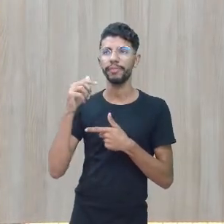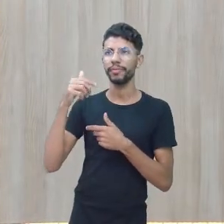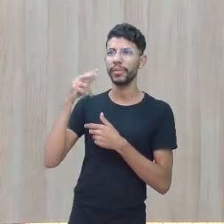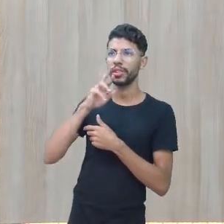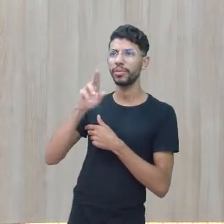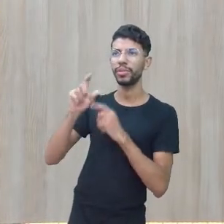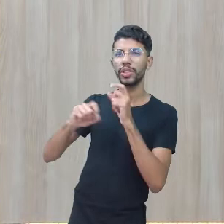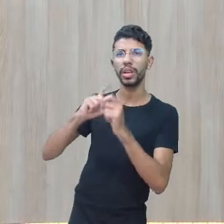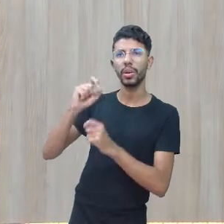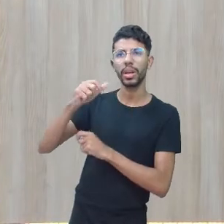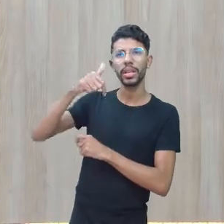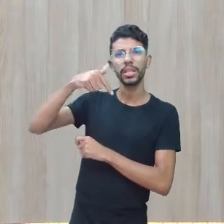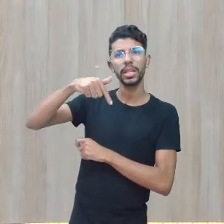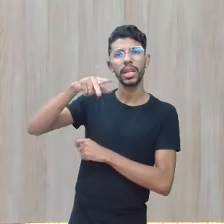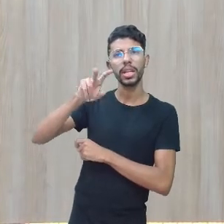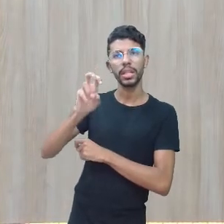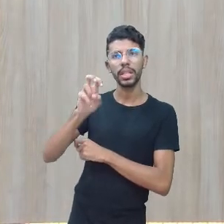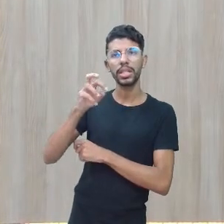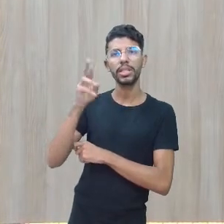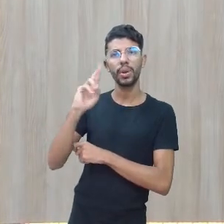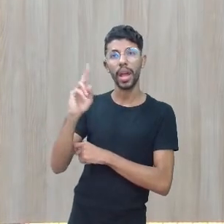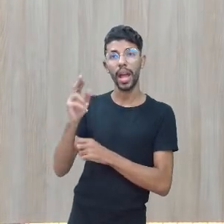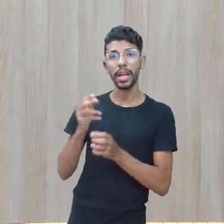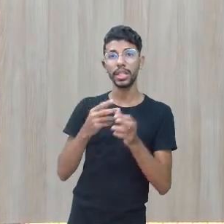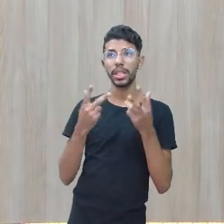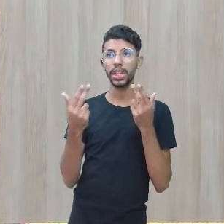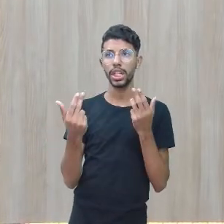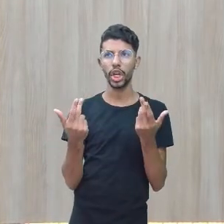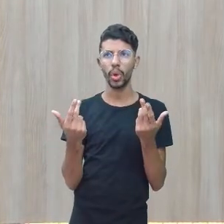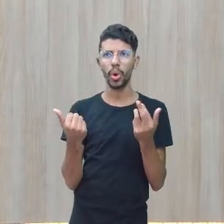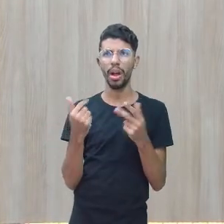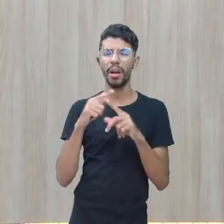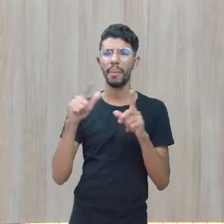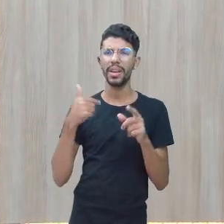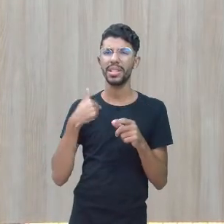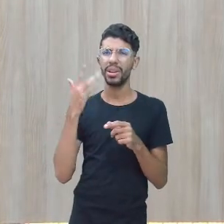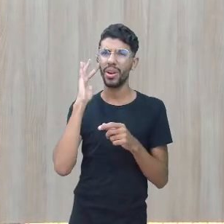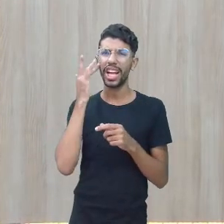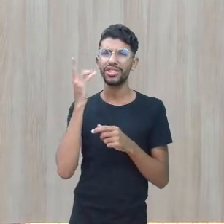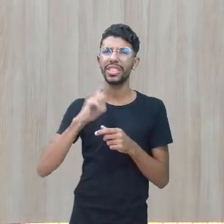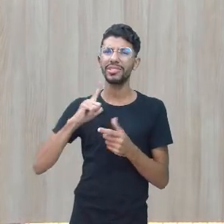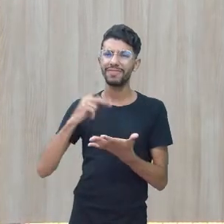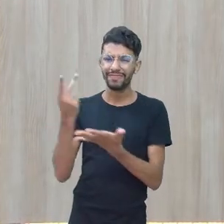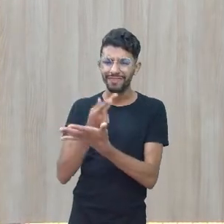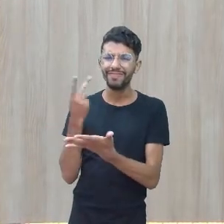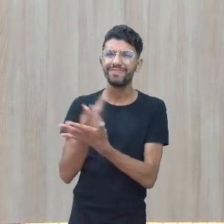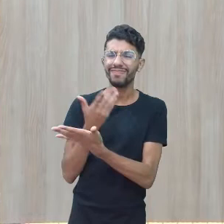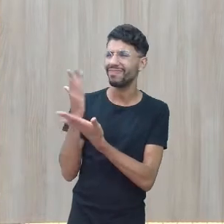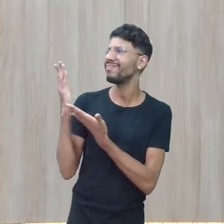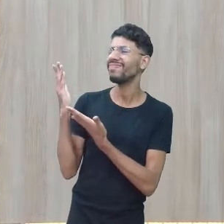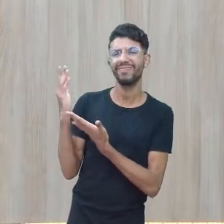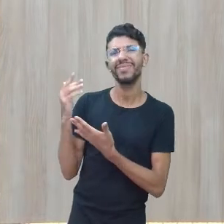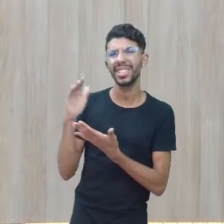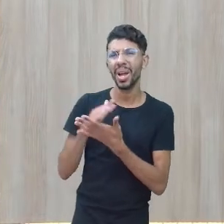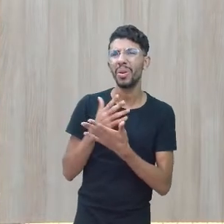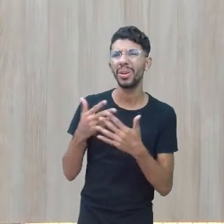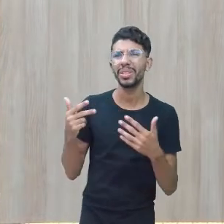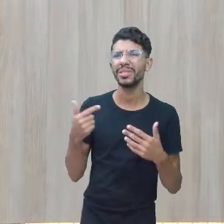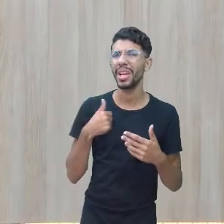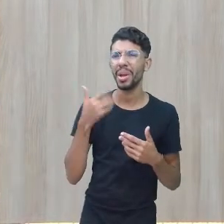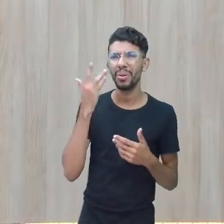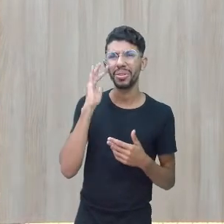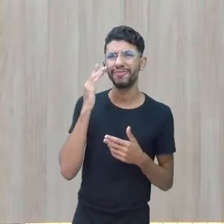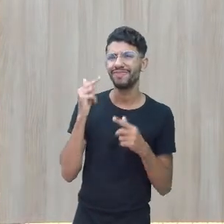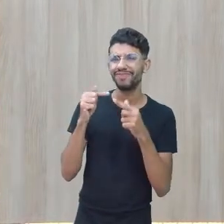R$ 75, partes iguais aí. Estou achando que está alguma coisa errada, viu? Eu acho que não devia ser